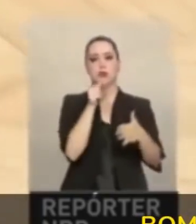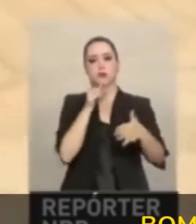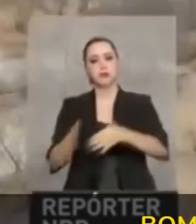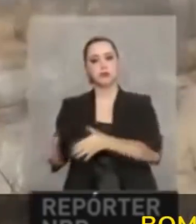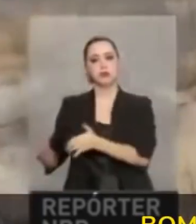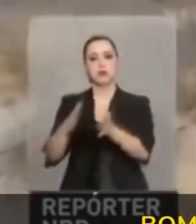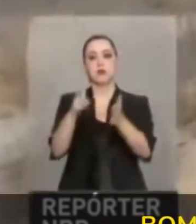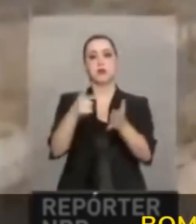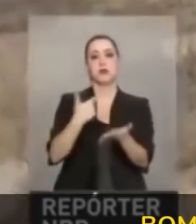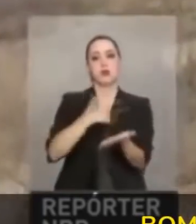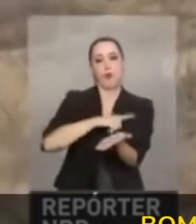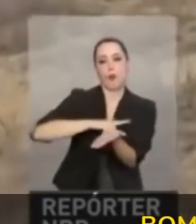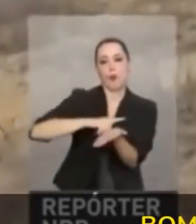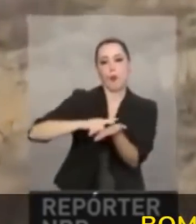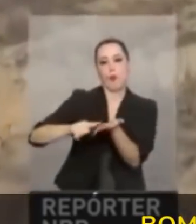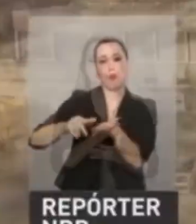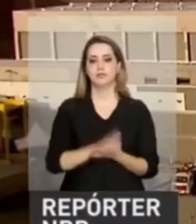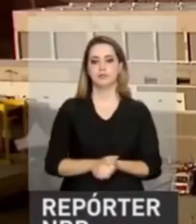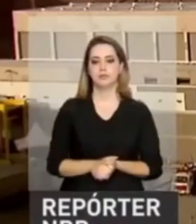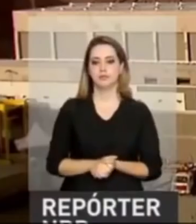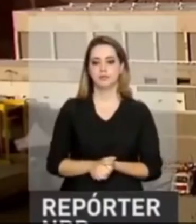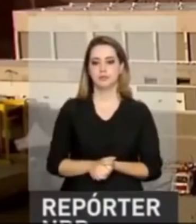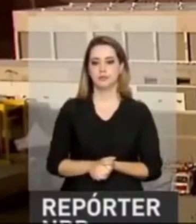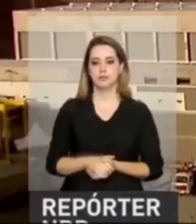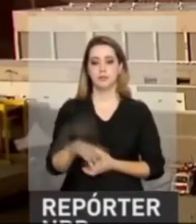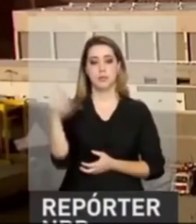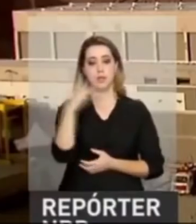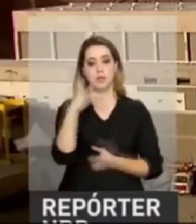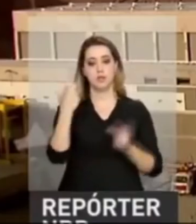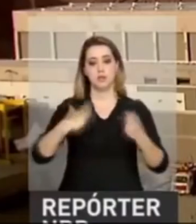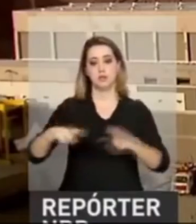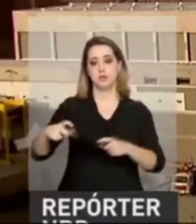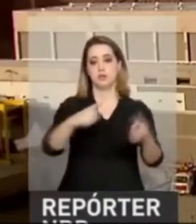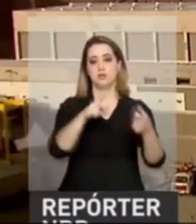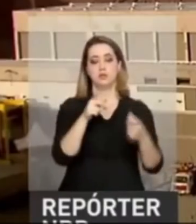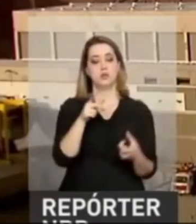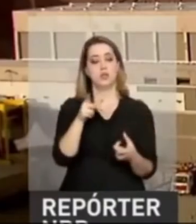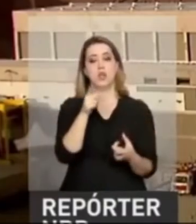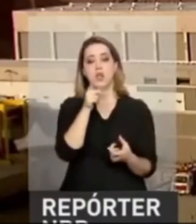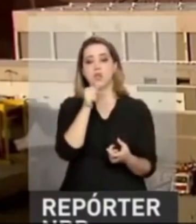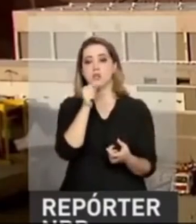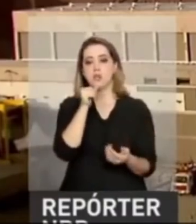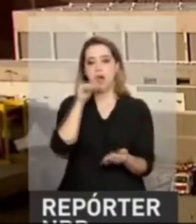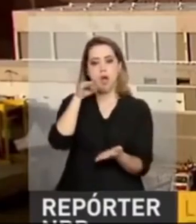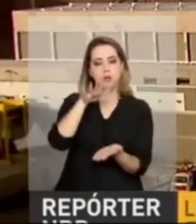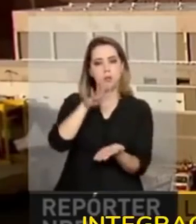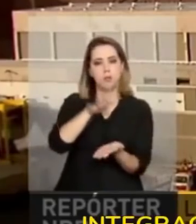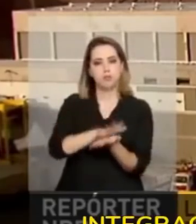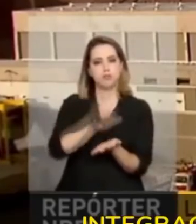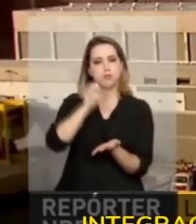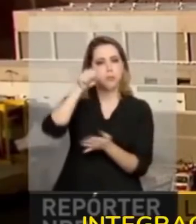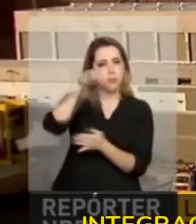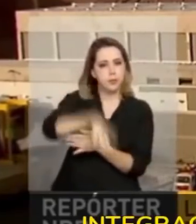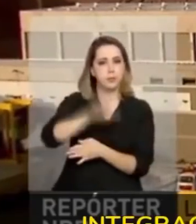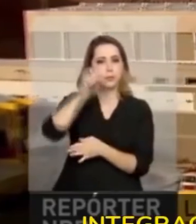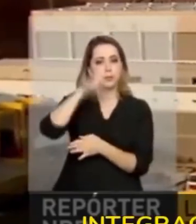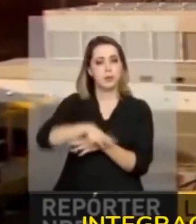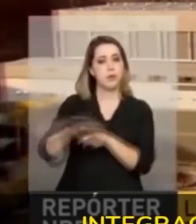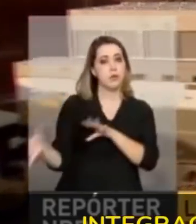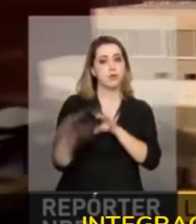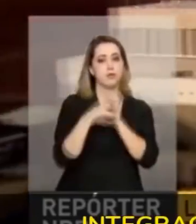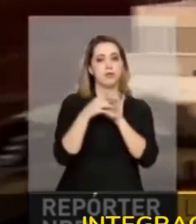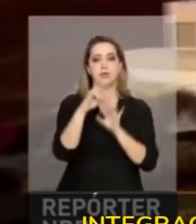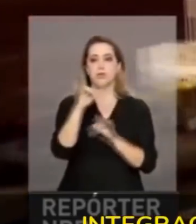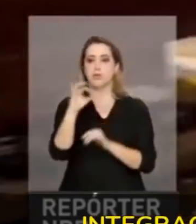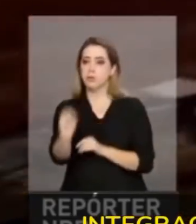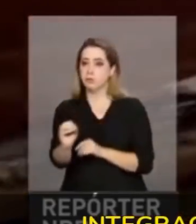a cortar o semiárido nordestino. A terceira estação de bombeamento do Eixo Leste do projeto de integração do Rio São